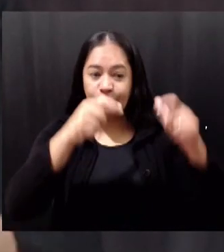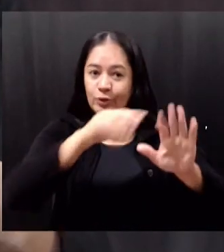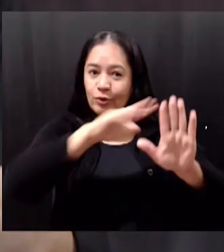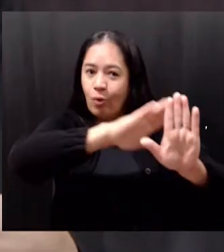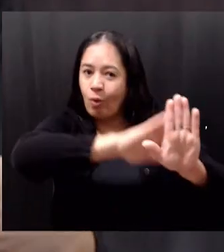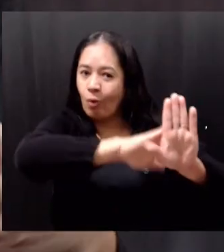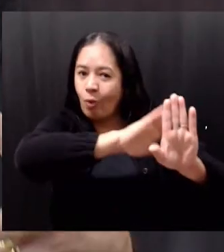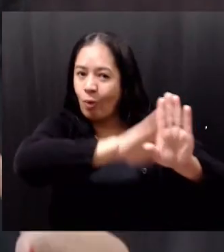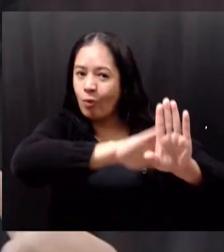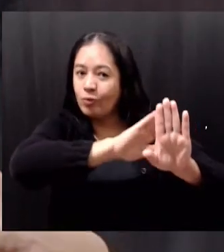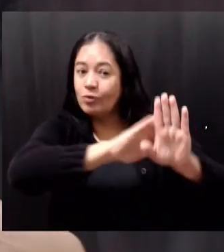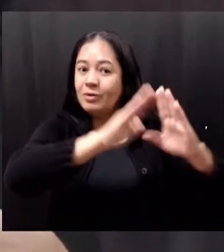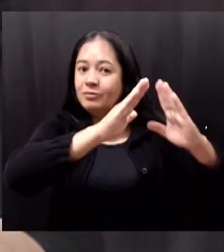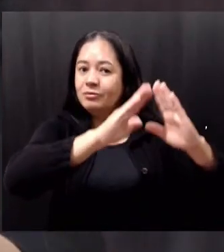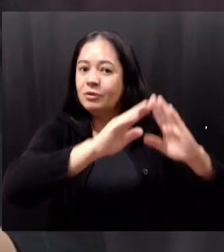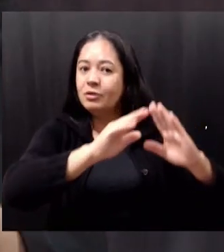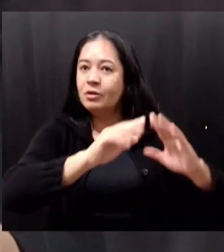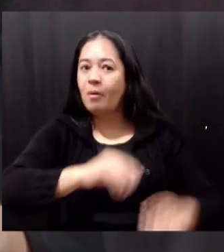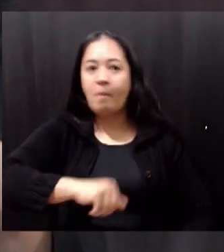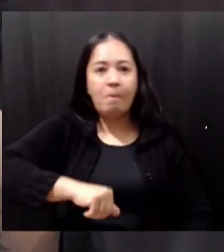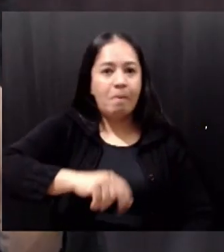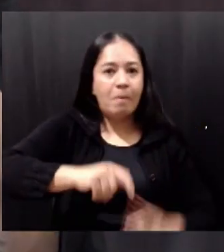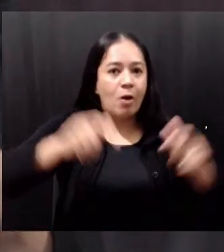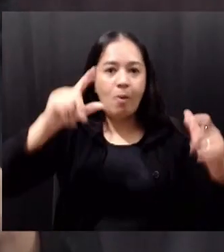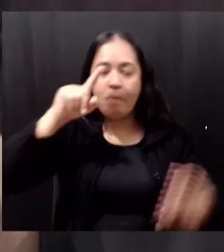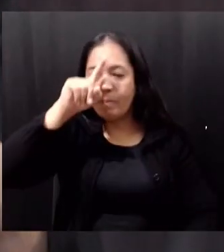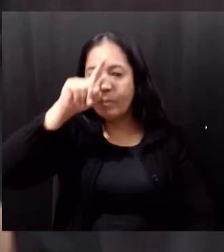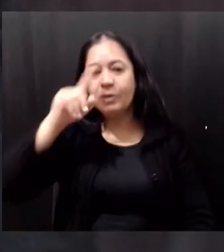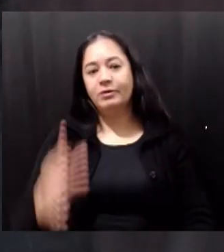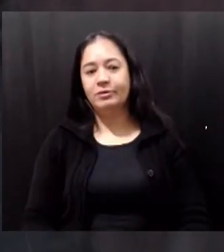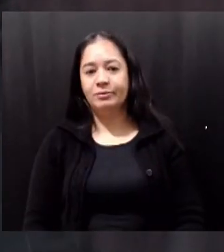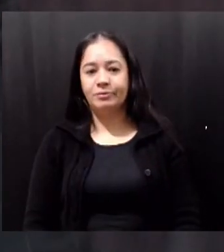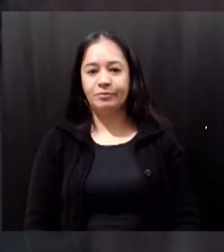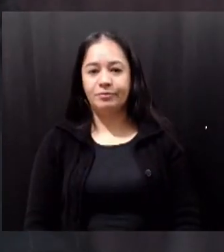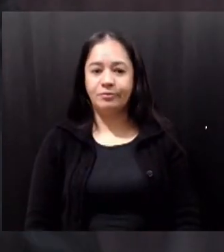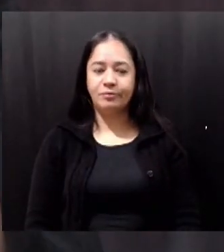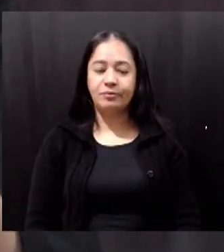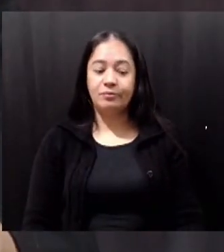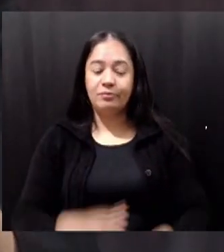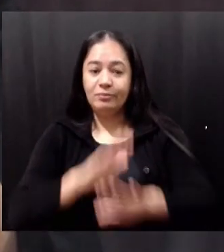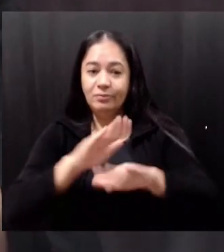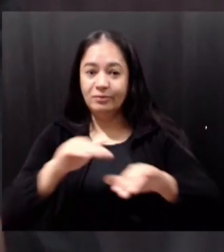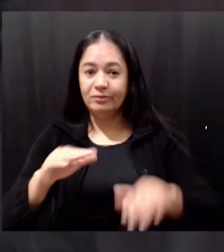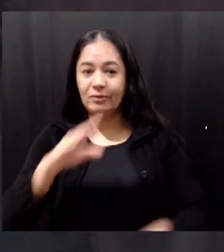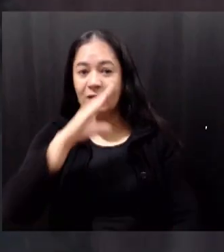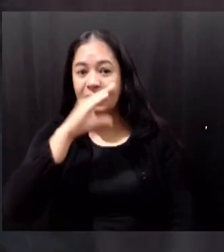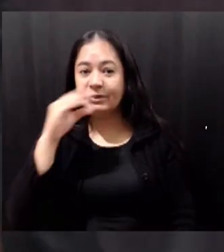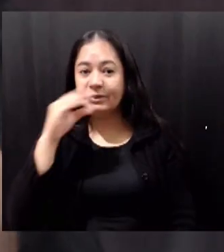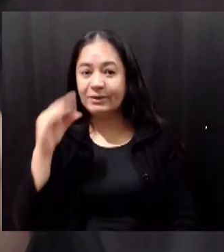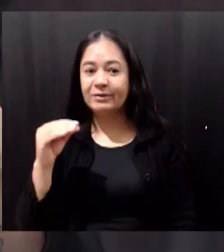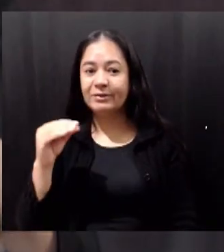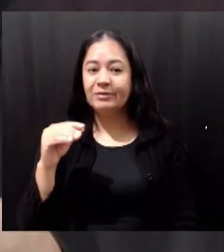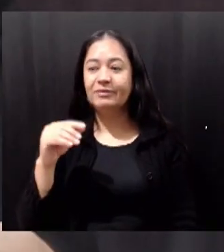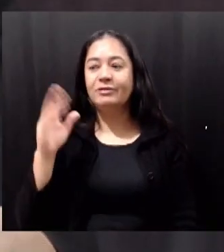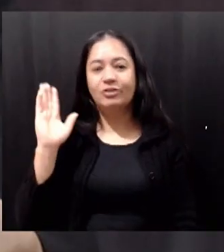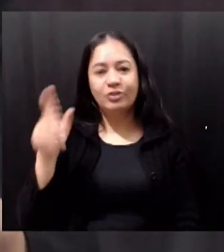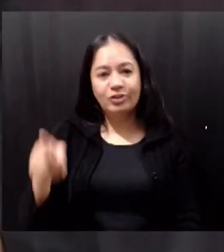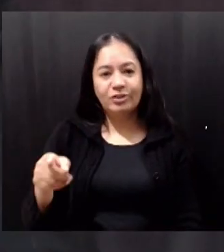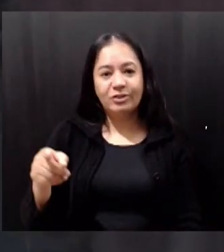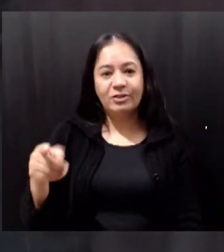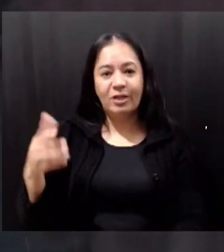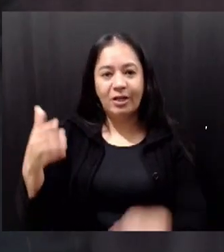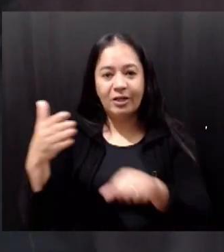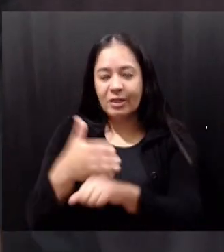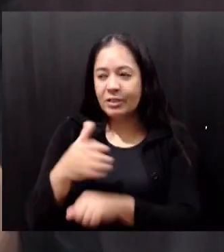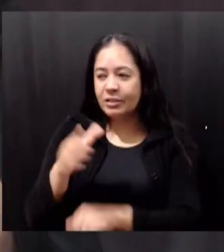os maiores perigos e que as crianças e os adolescentes ali estão sendo aliciados,